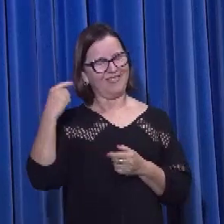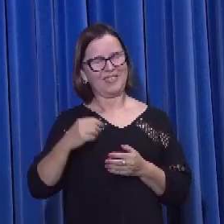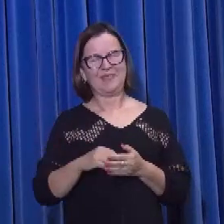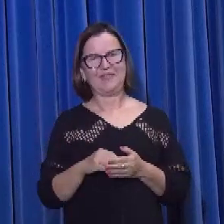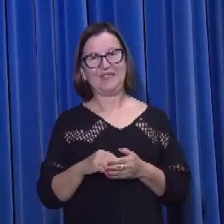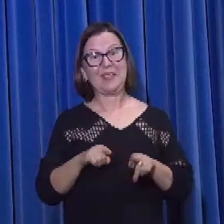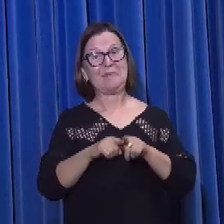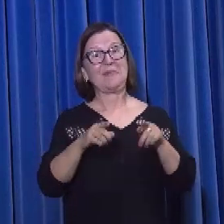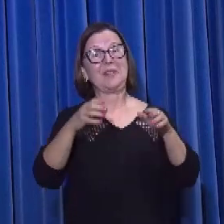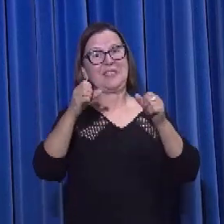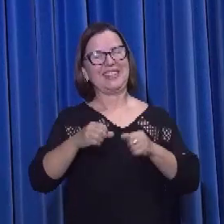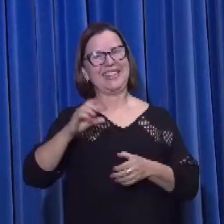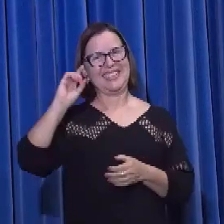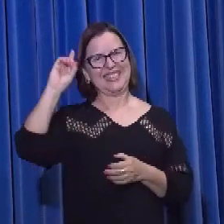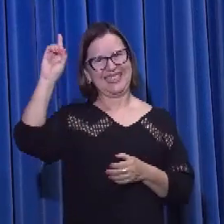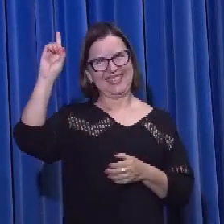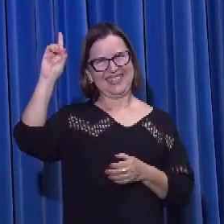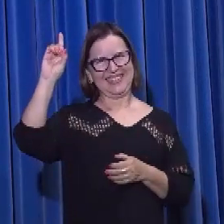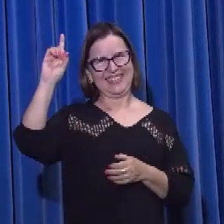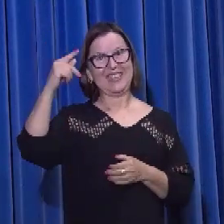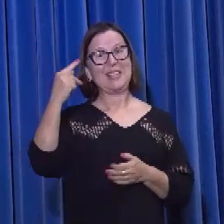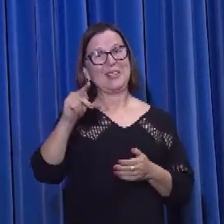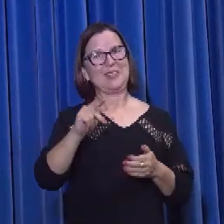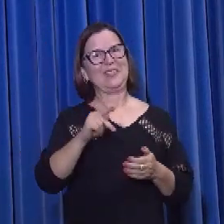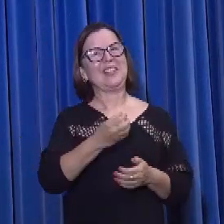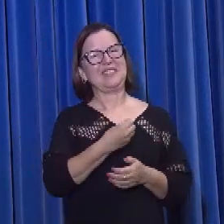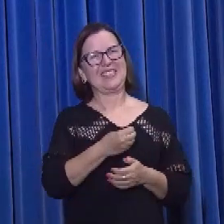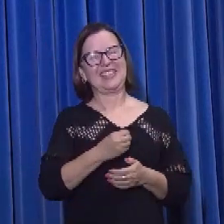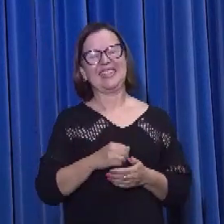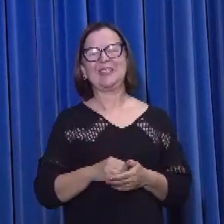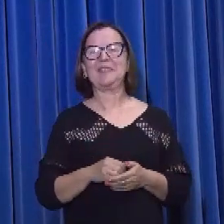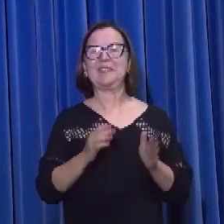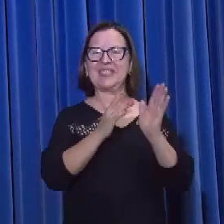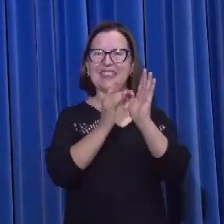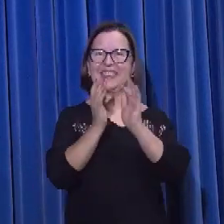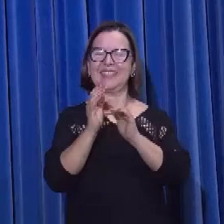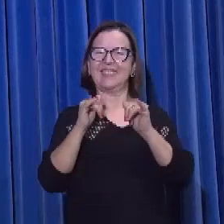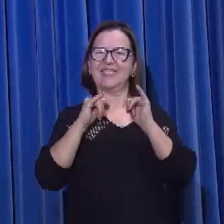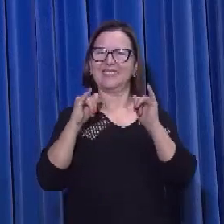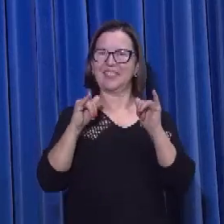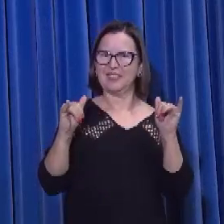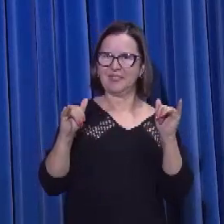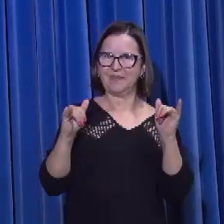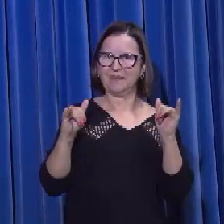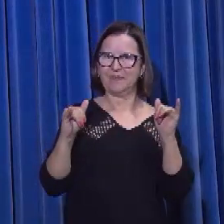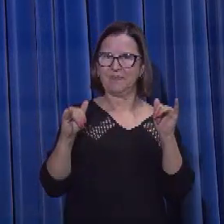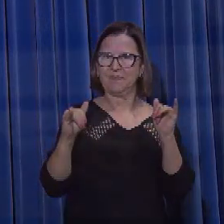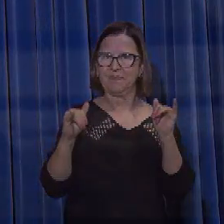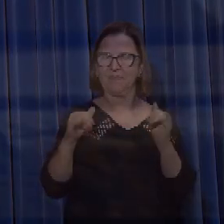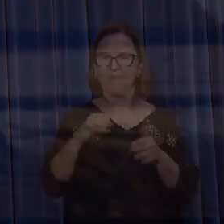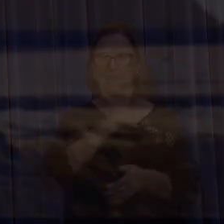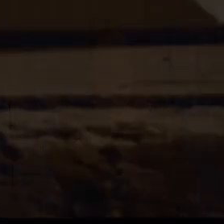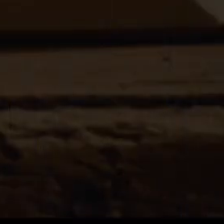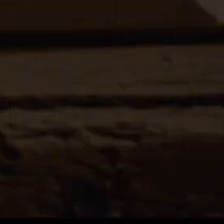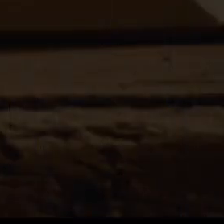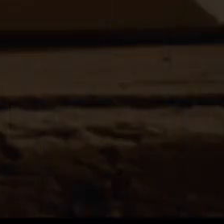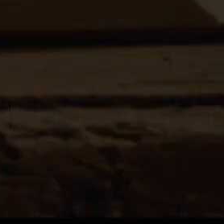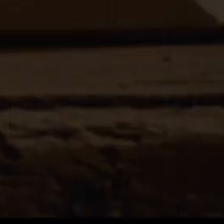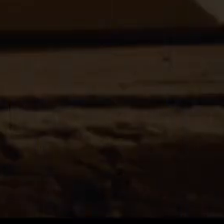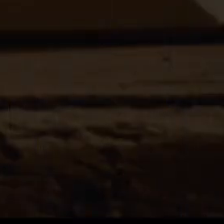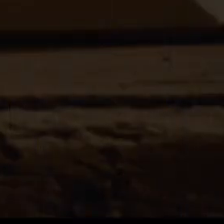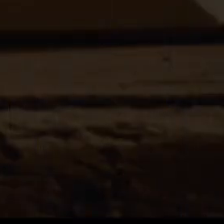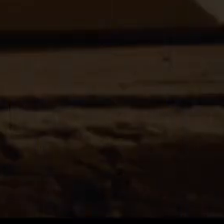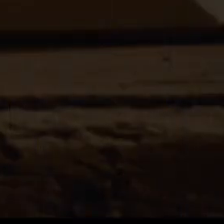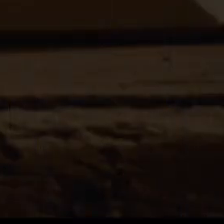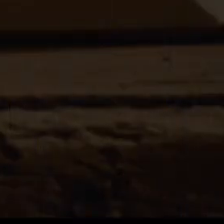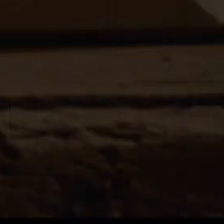mas é o poder de Deus na sua vida. E Jesus disse, novamente em João 6,44: Ninguém pode